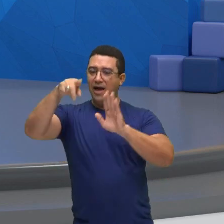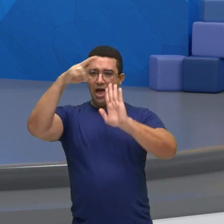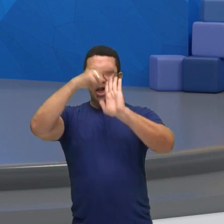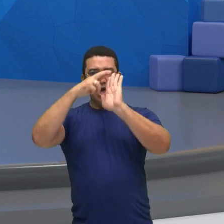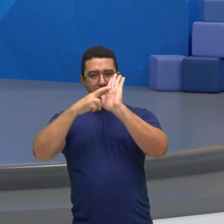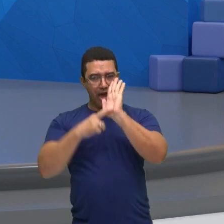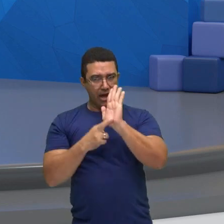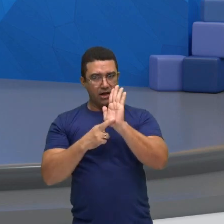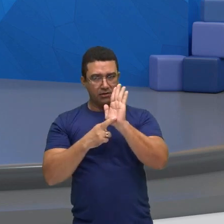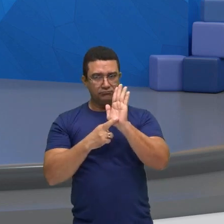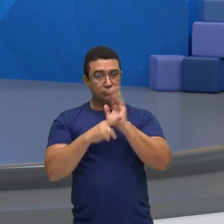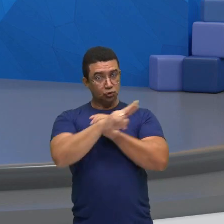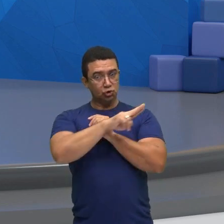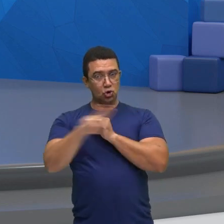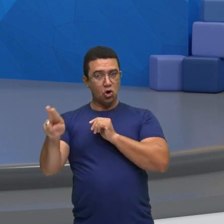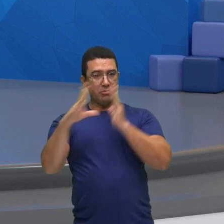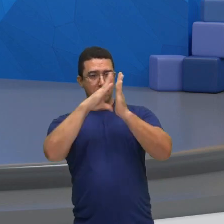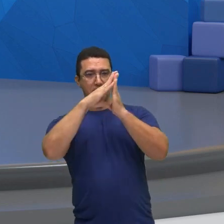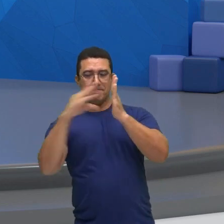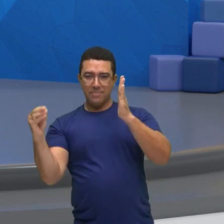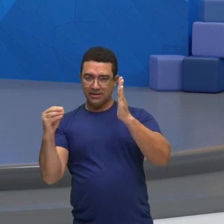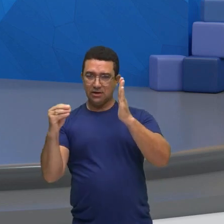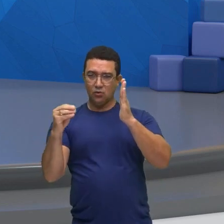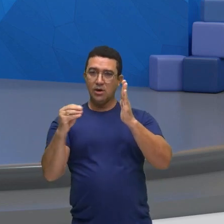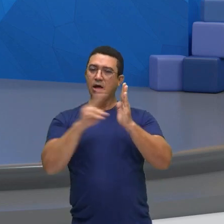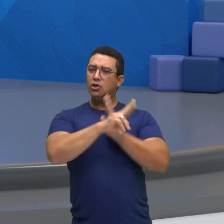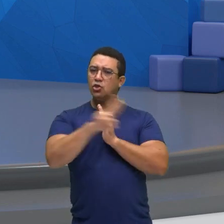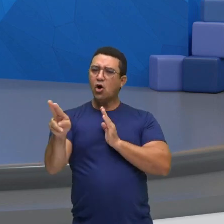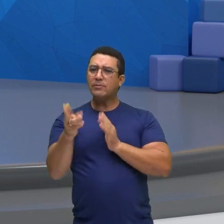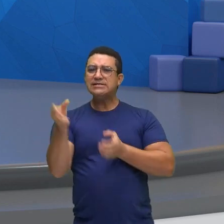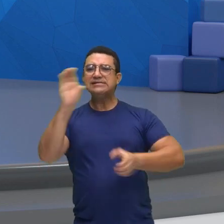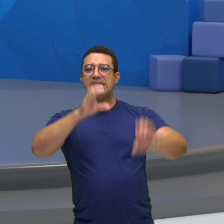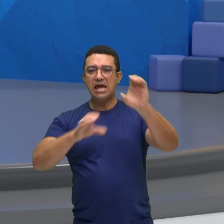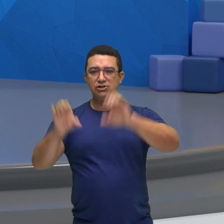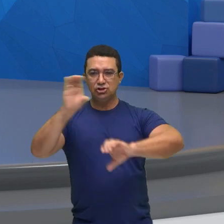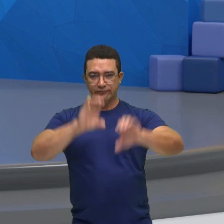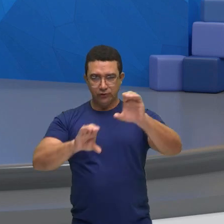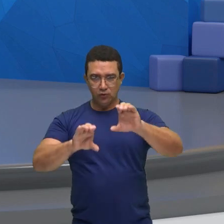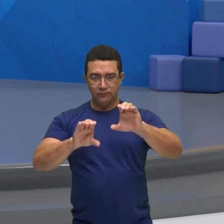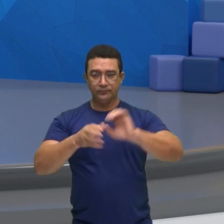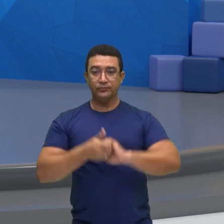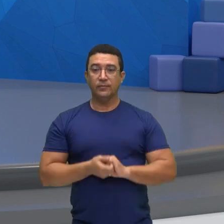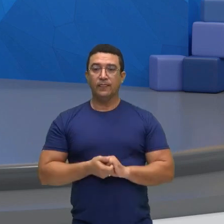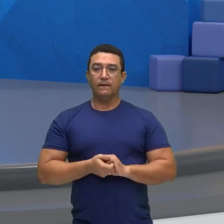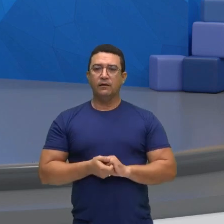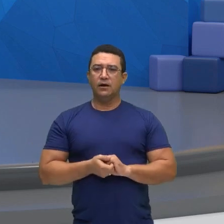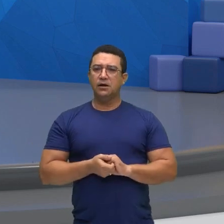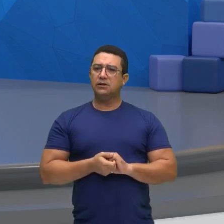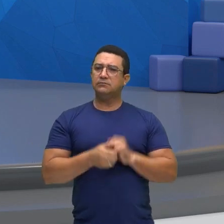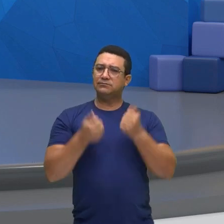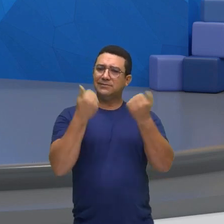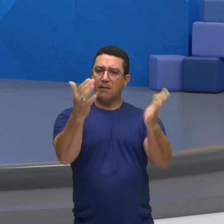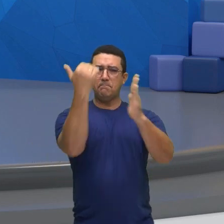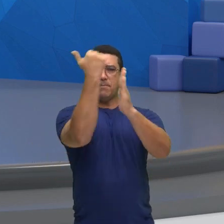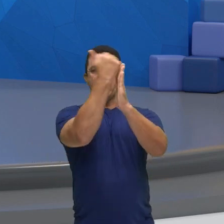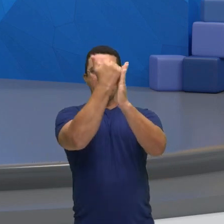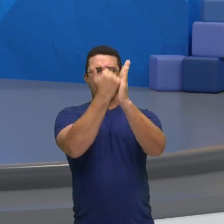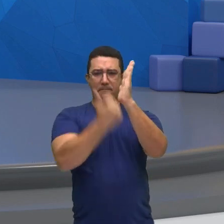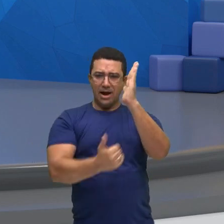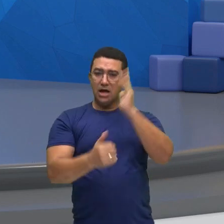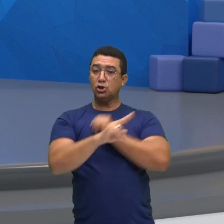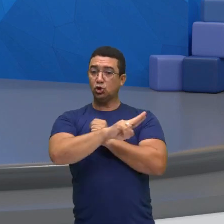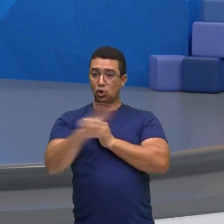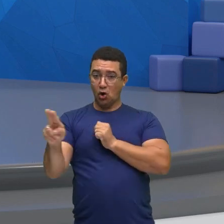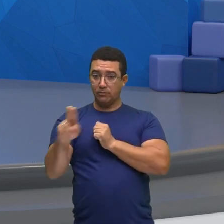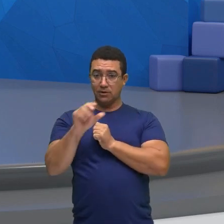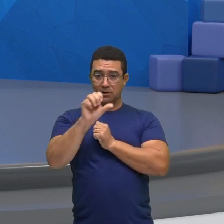nomenclatura padrão, que se chama, né, a nomenclatura científica, e ali ele dá nome aos seres vivos. E por que isso é importante?